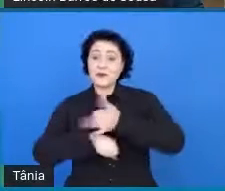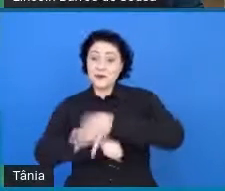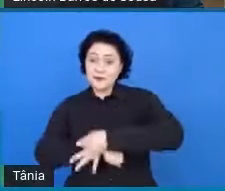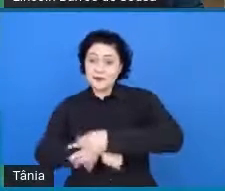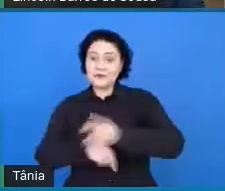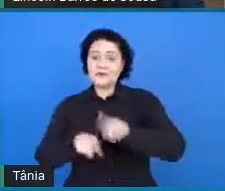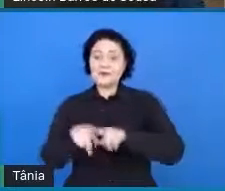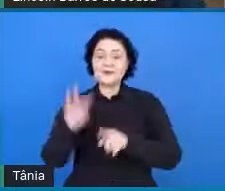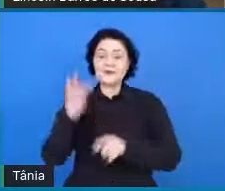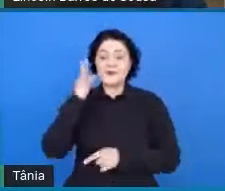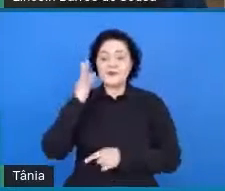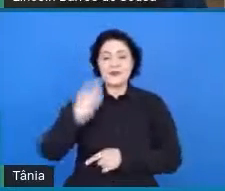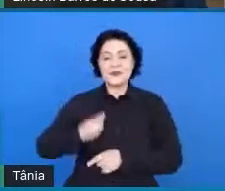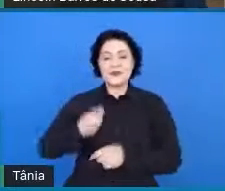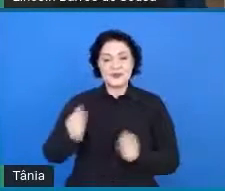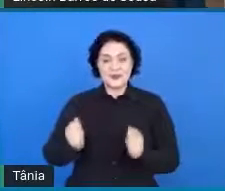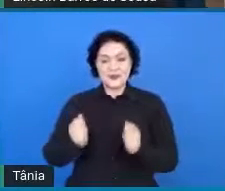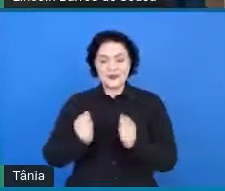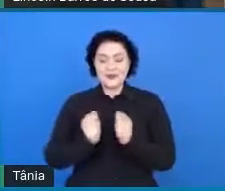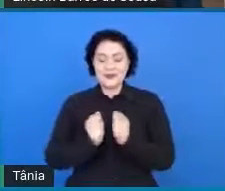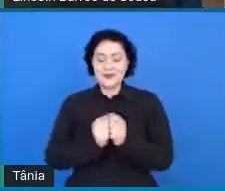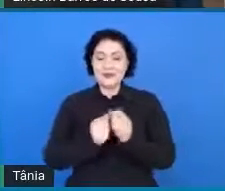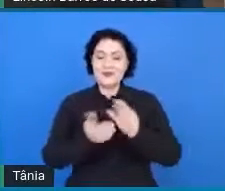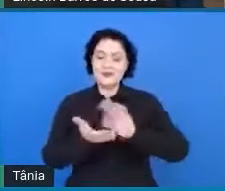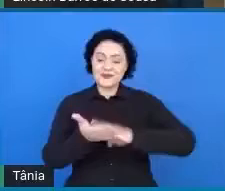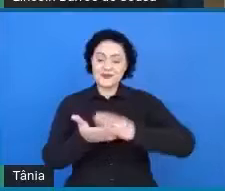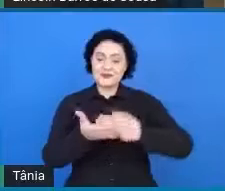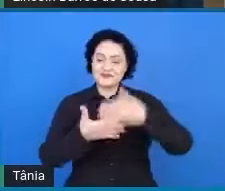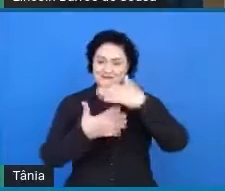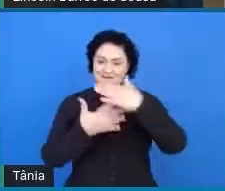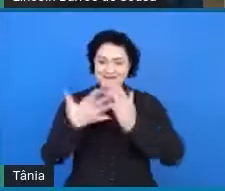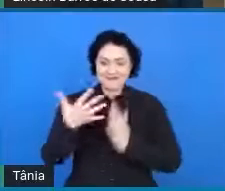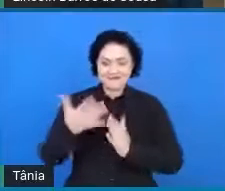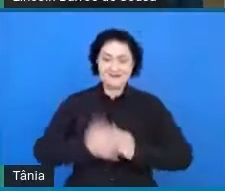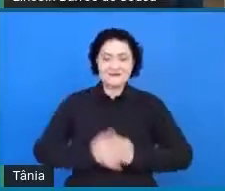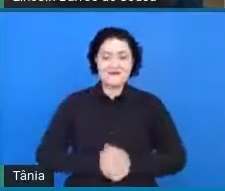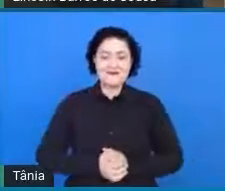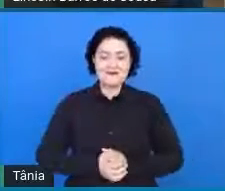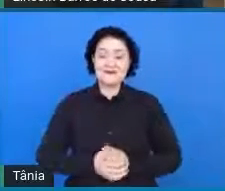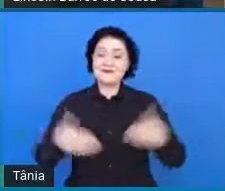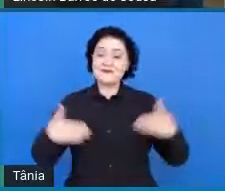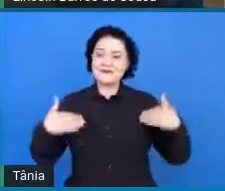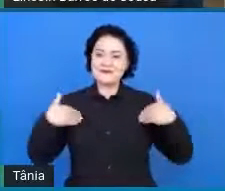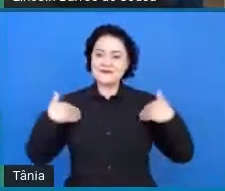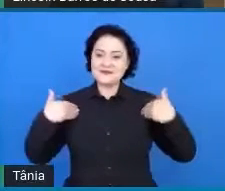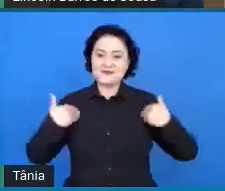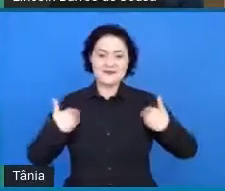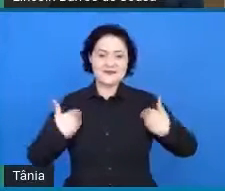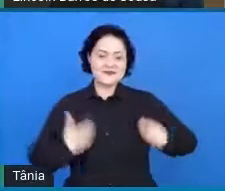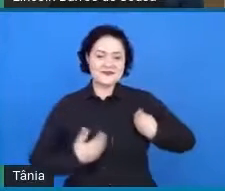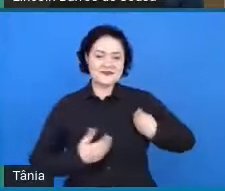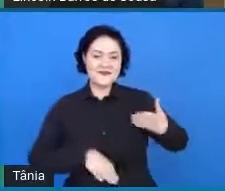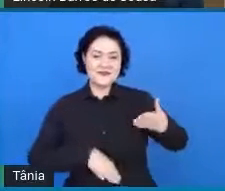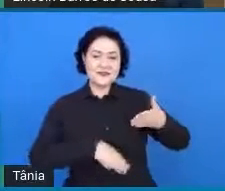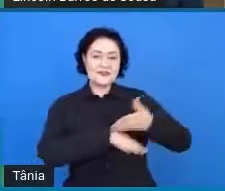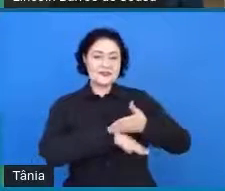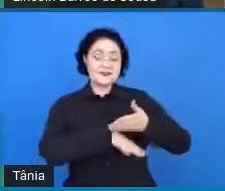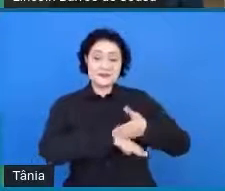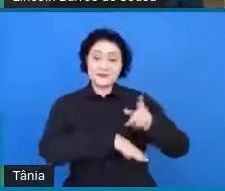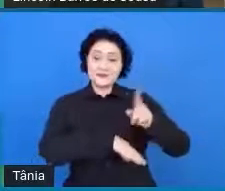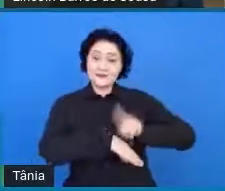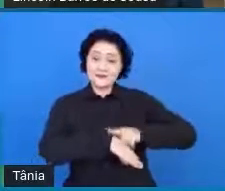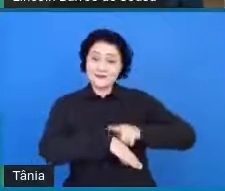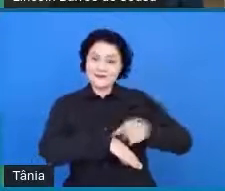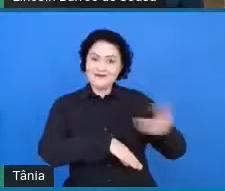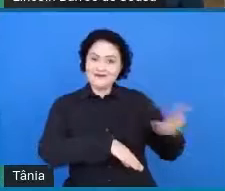e a Tânia está aí nos traduzindo uma grande alegria fazer parte deste